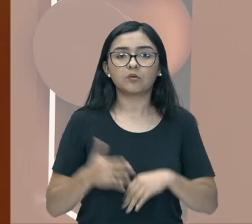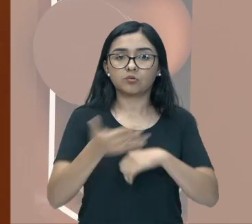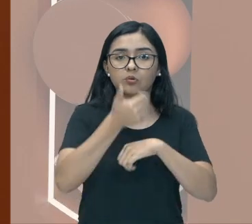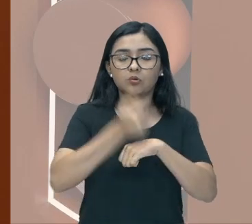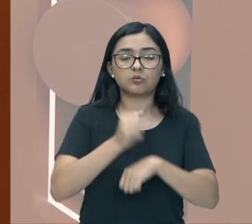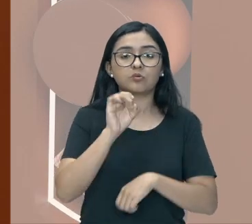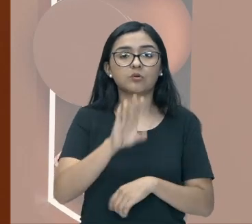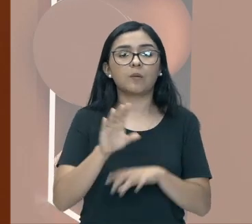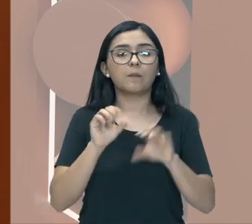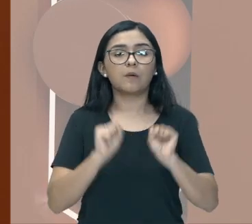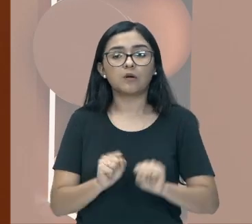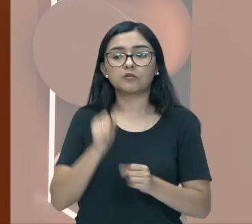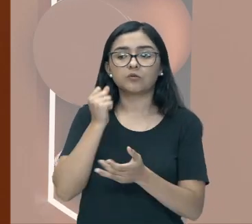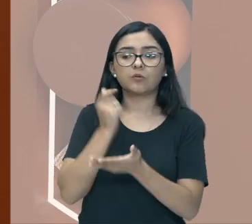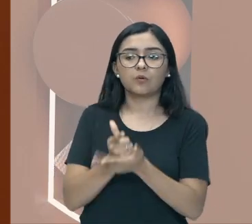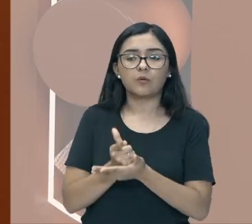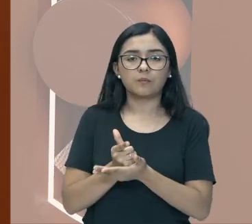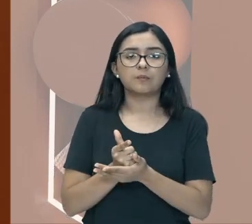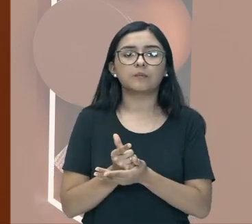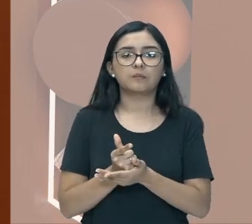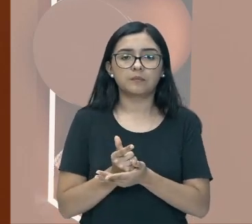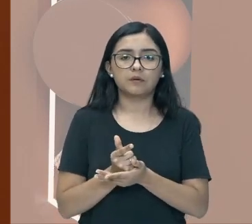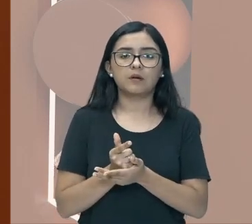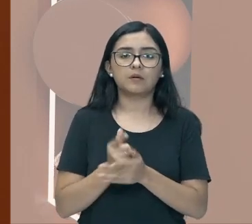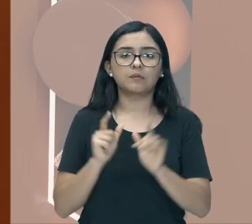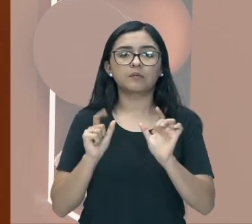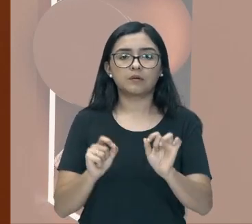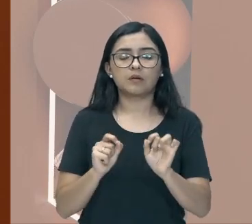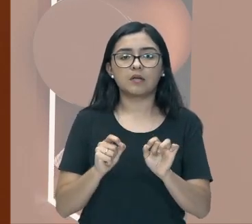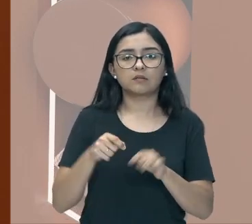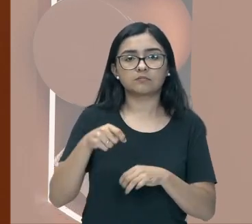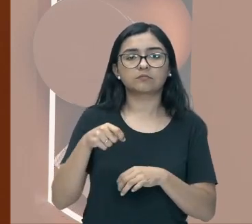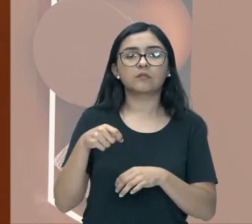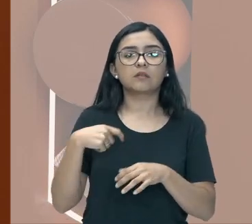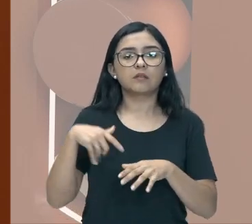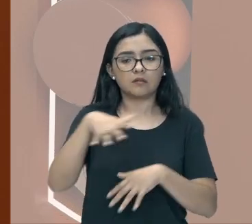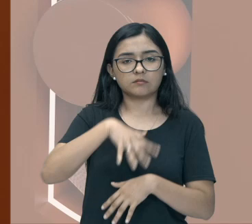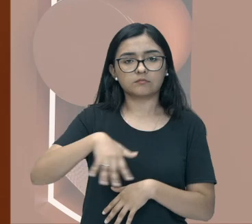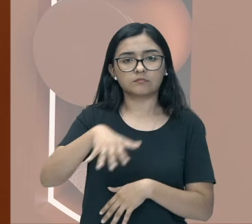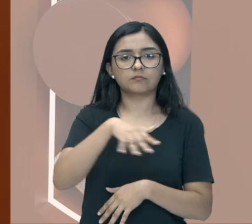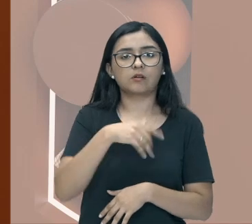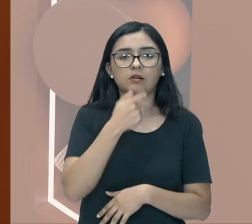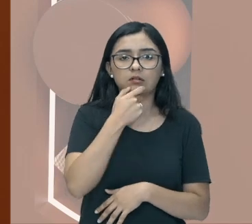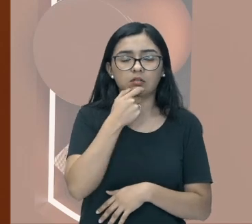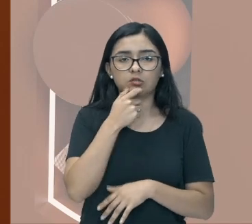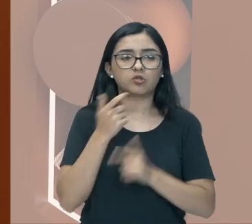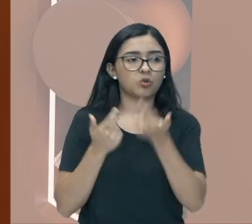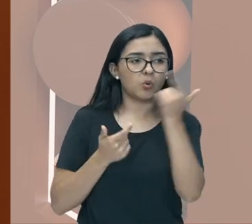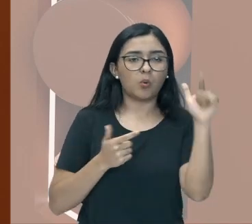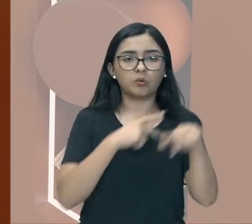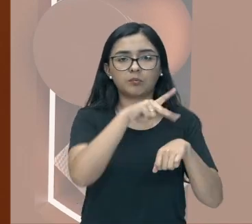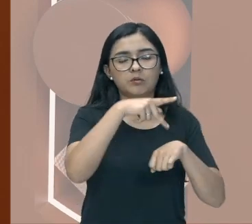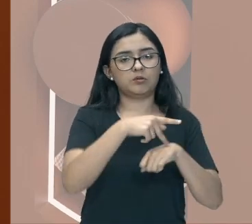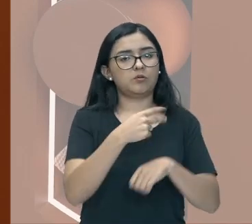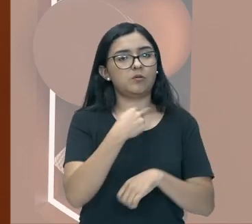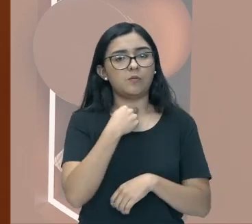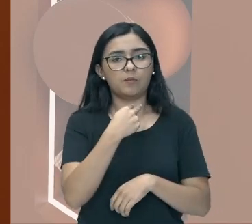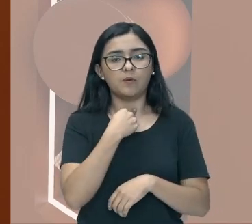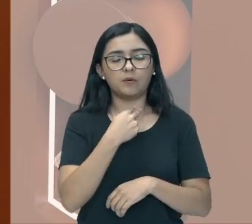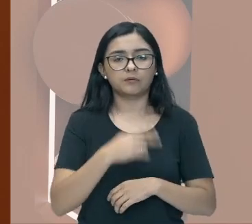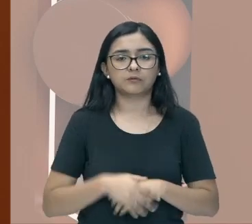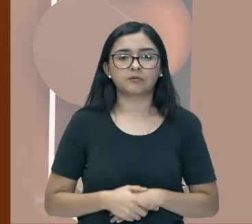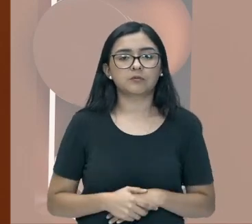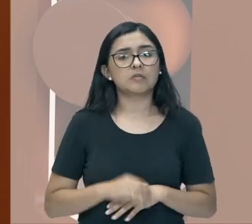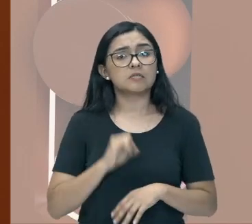podem comprar das Antilhas que forem inglesas, né? Não pode comprar de outras, mesmo que fosse